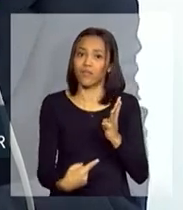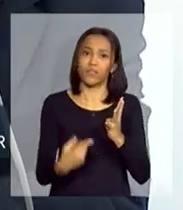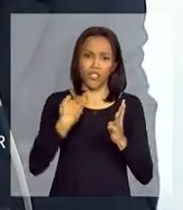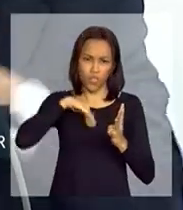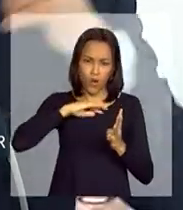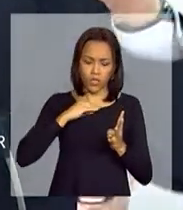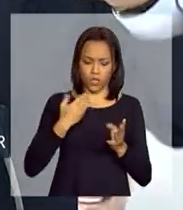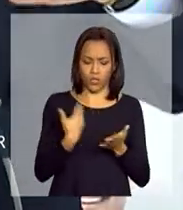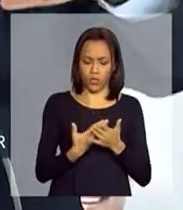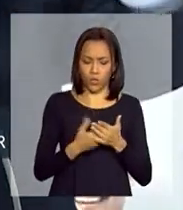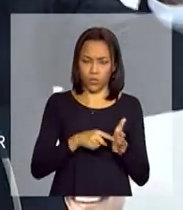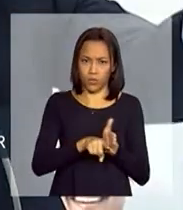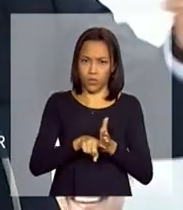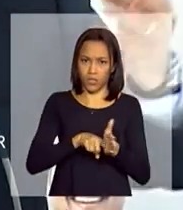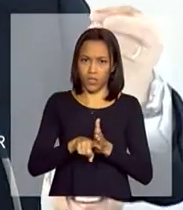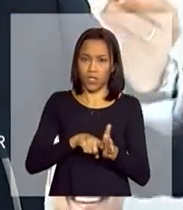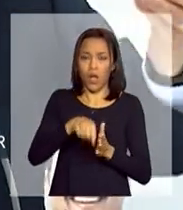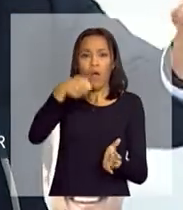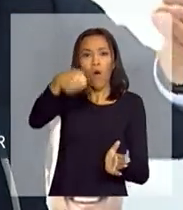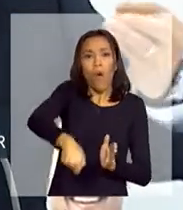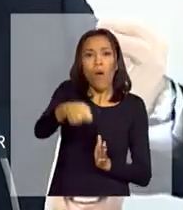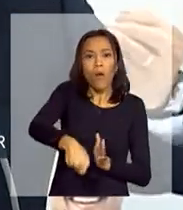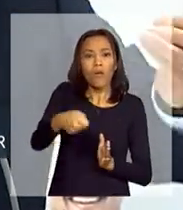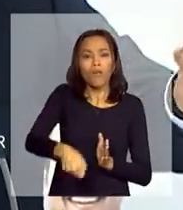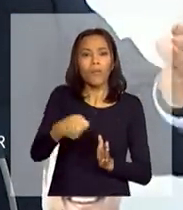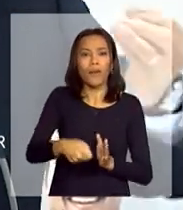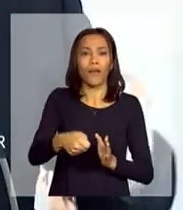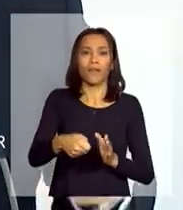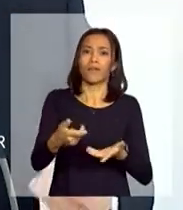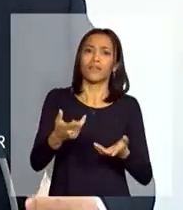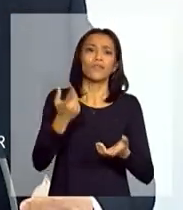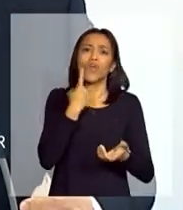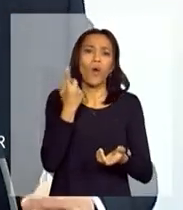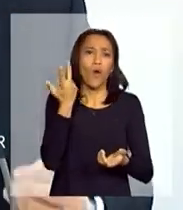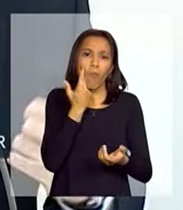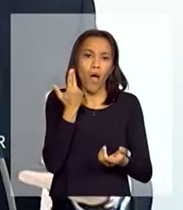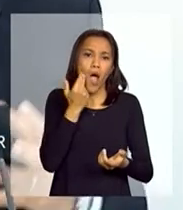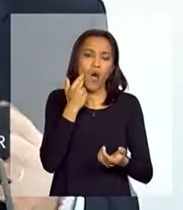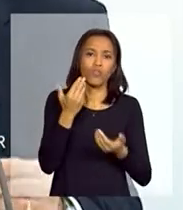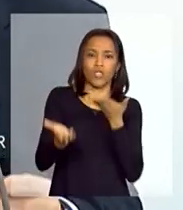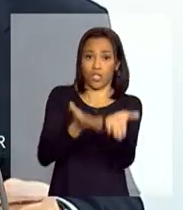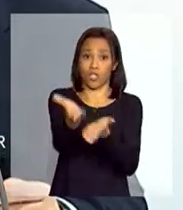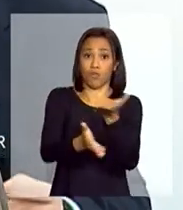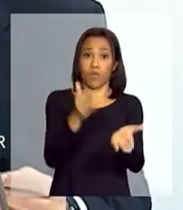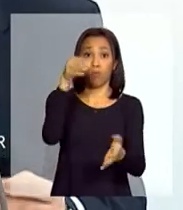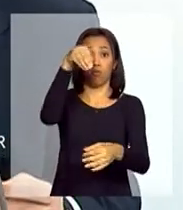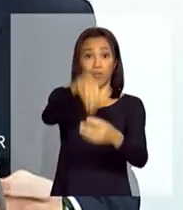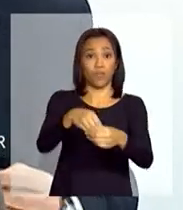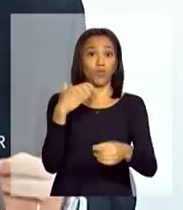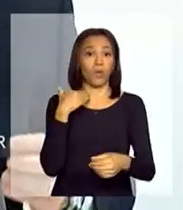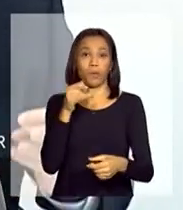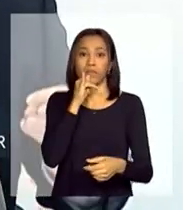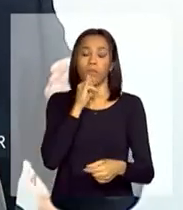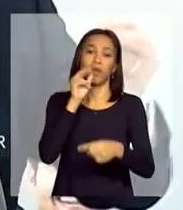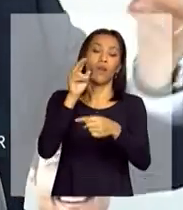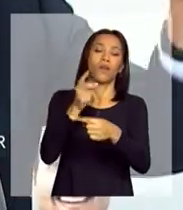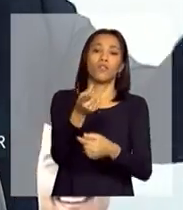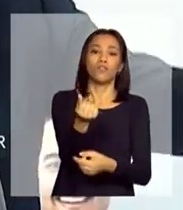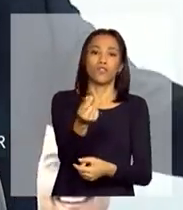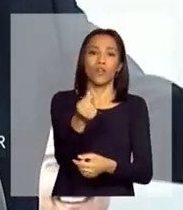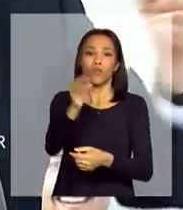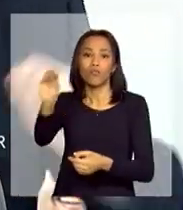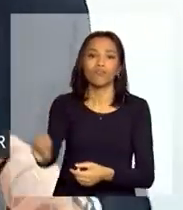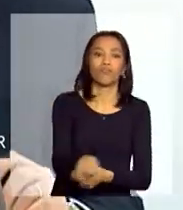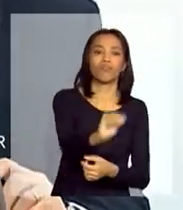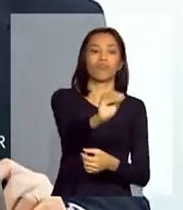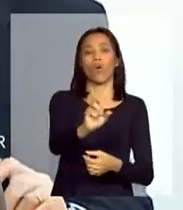nossas estudos cobrem boa parte daquelas atividades bancárias do dia a dia nós estamos falando o quê do que aqui é uma transferência Tão falando aqui de uma folha